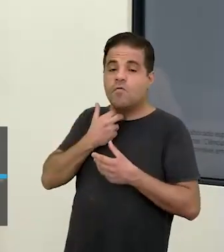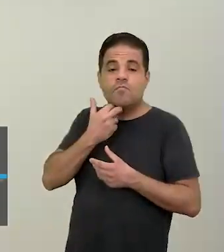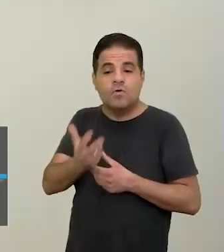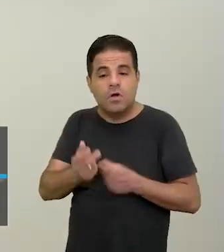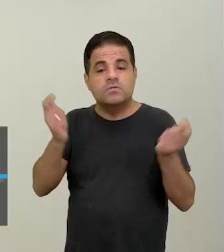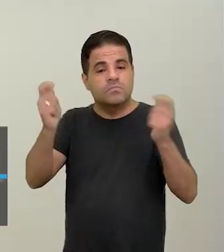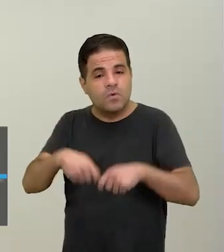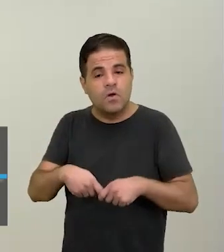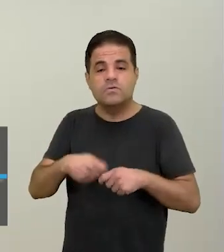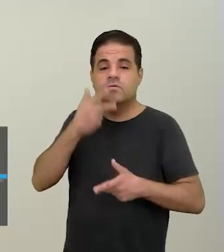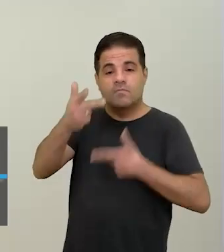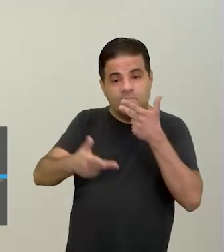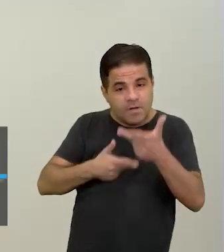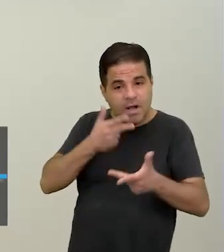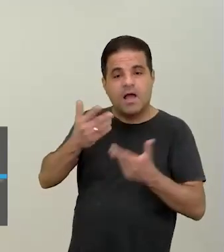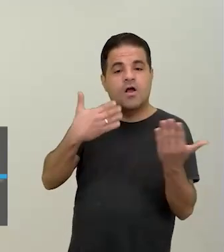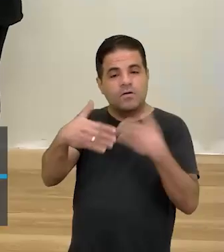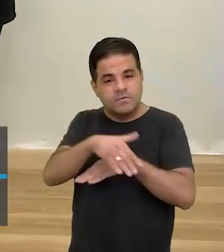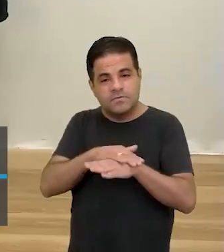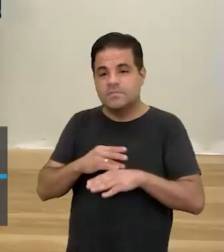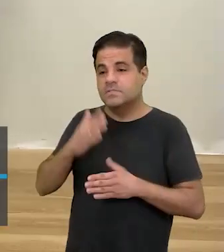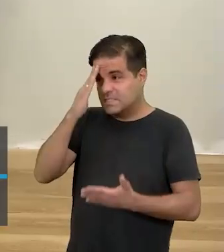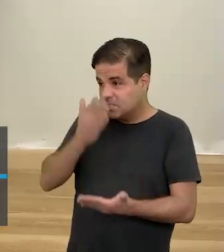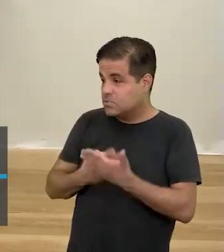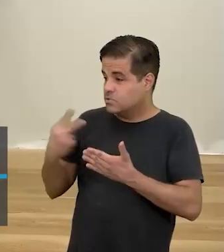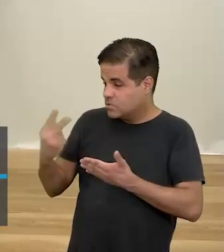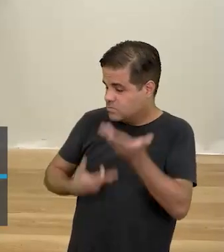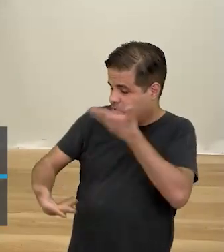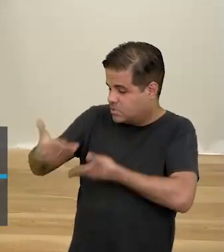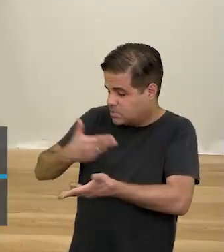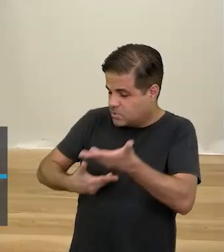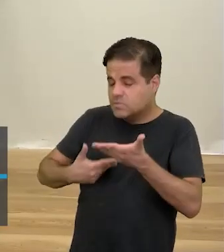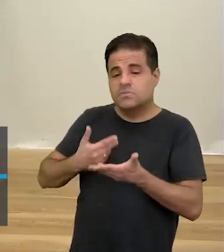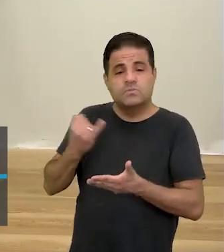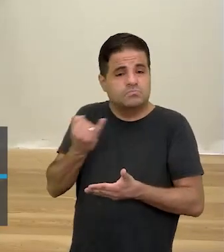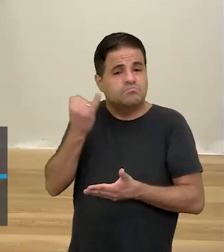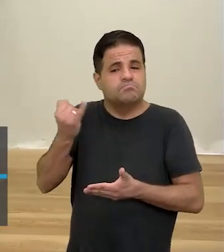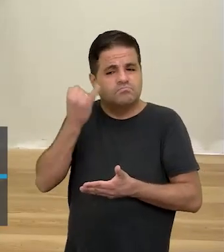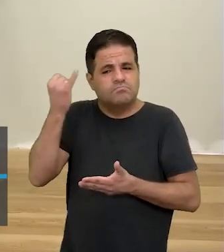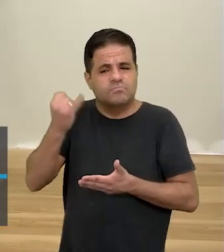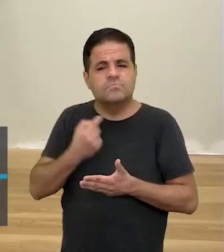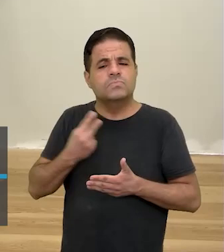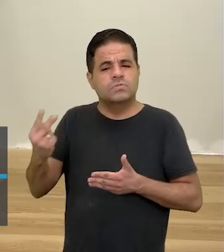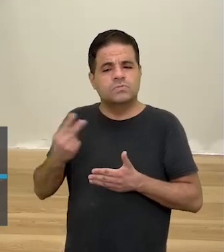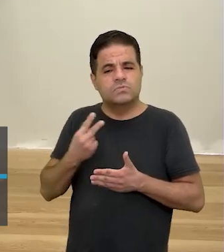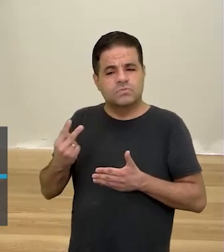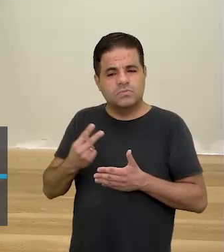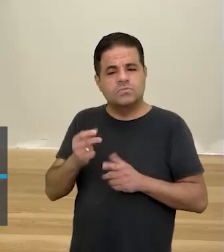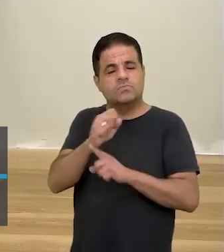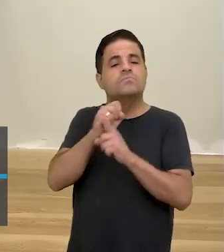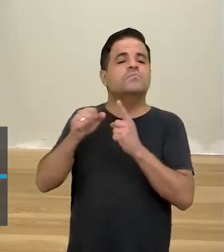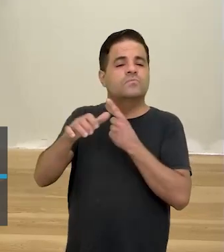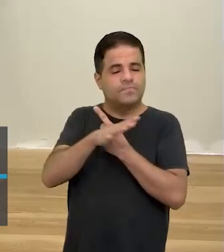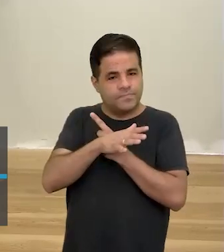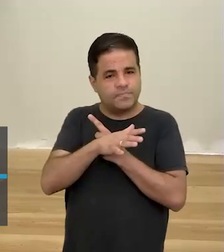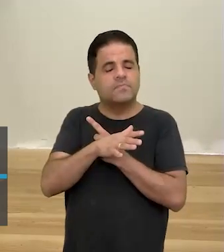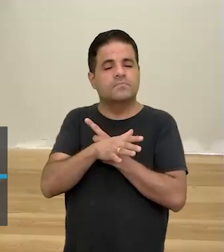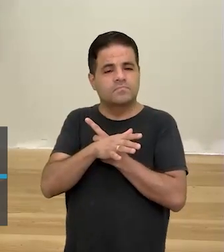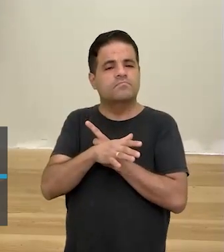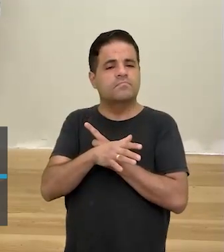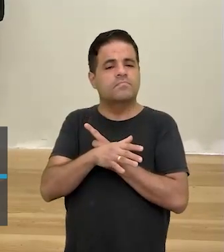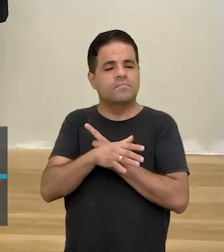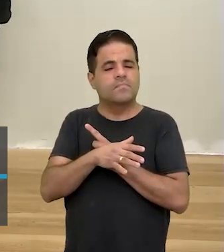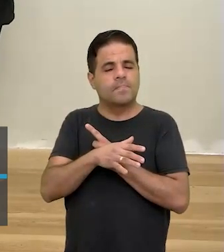também, porque você acredita que essa relação que nós temos aqui, ela possa ser útil não só para nós dois, mas para a sociedade, porque nós estamos